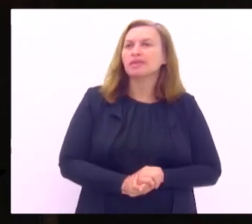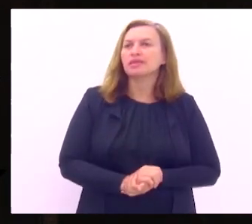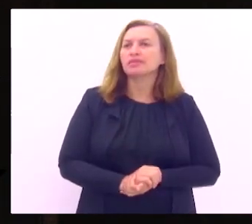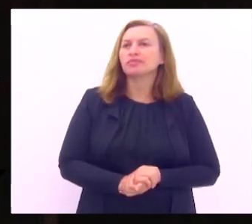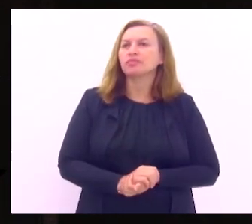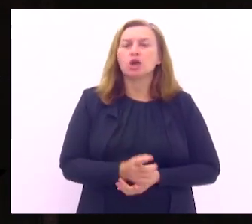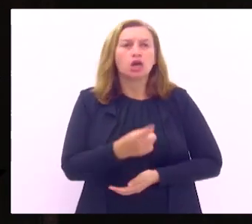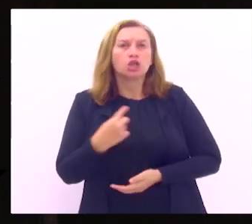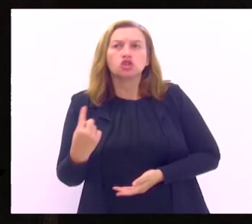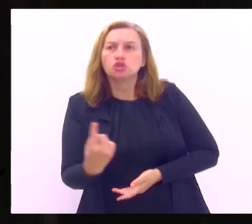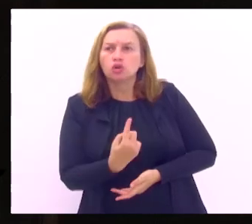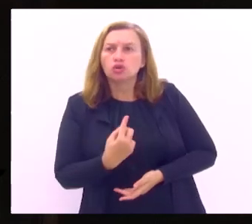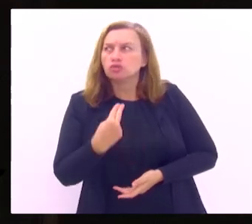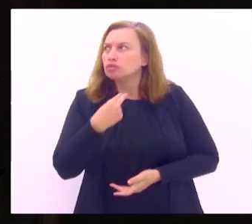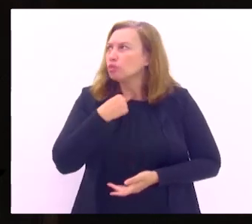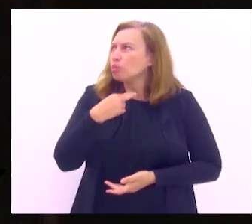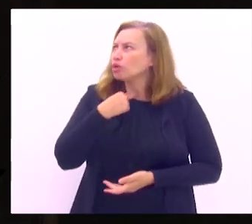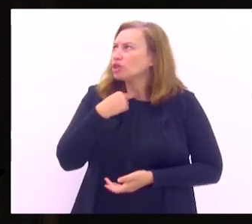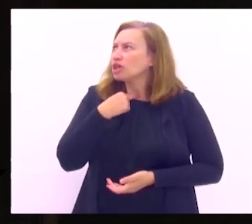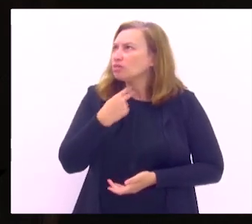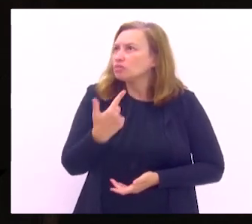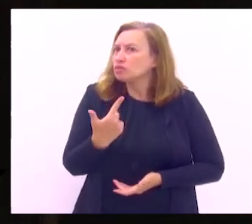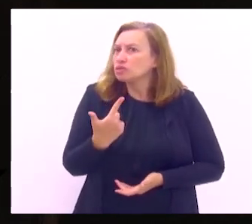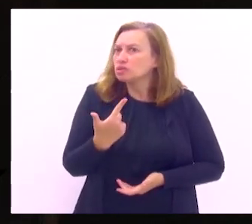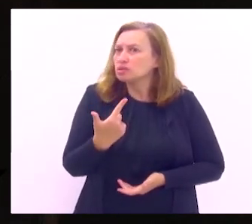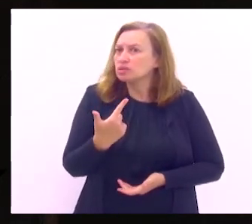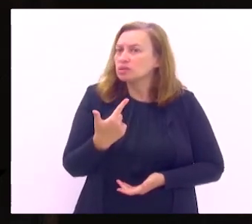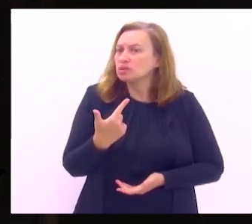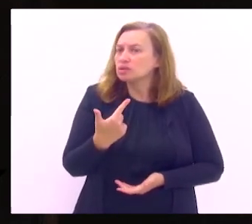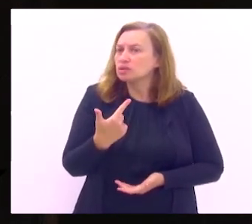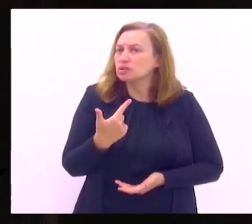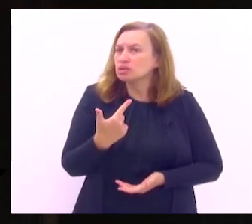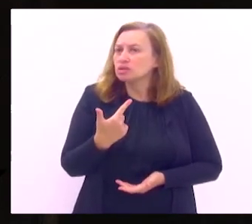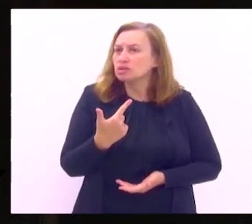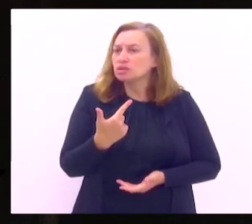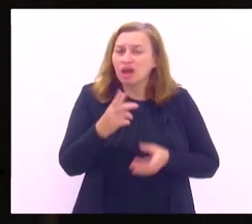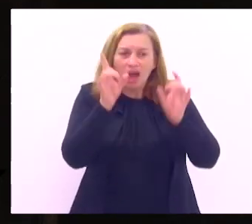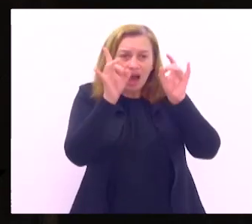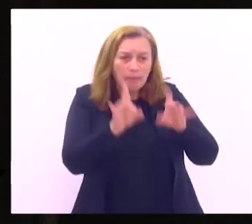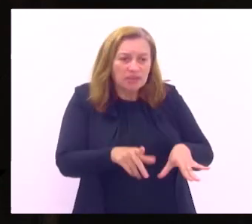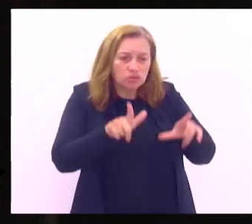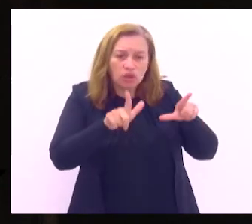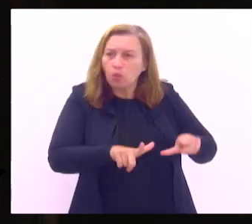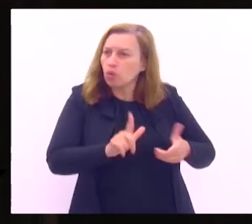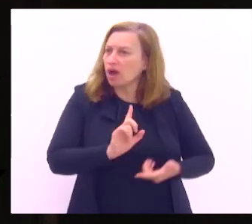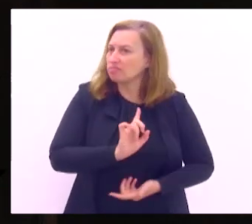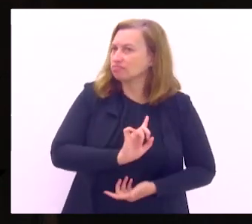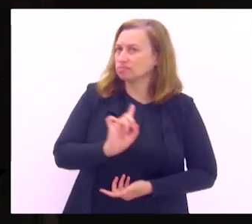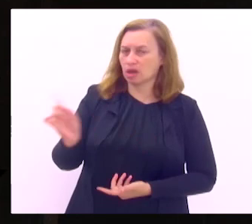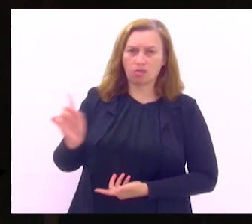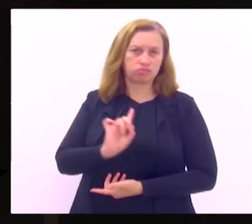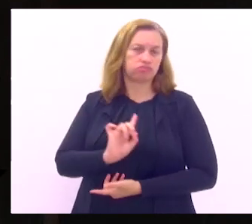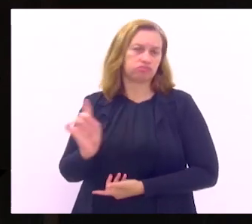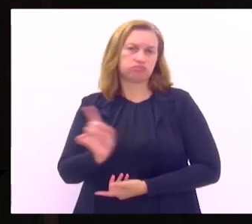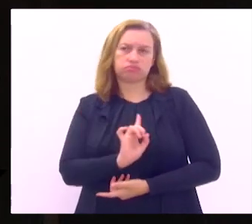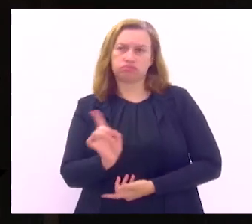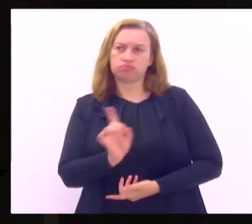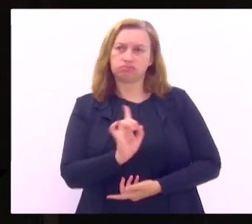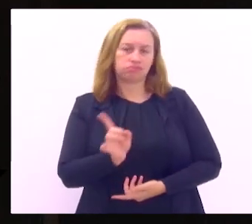E nós não podemos jogar essa ferramenta fora. Não podemos.